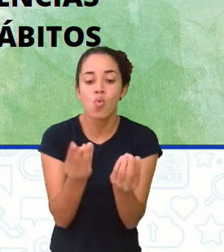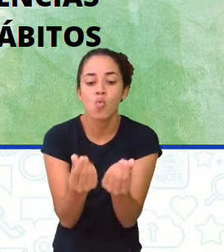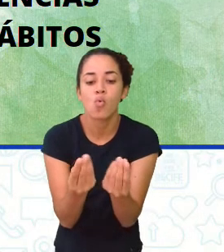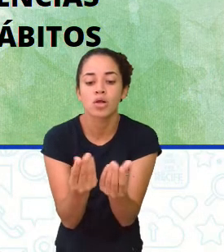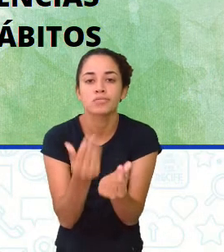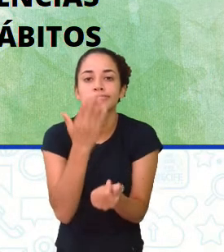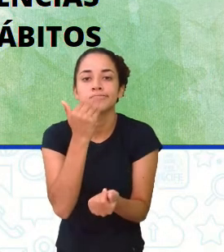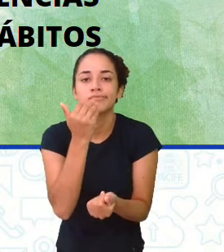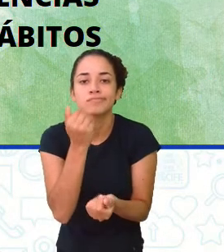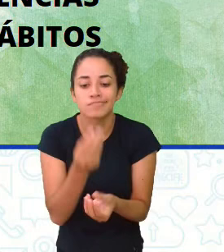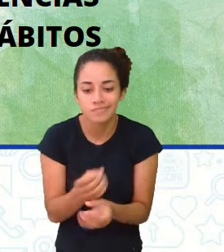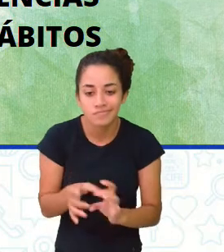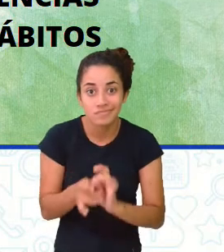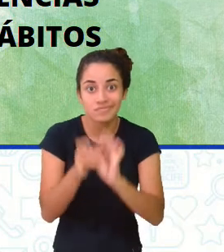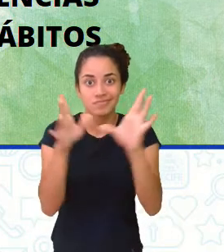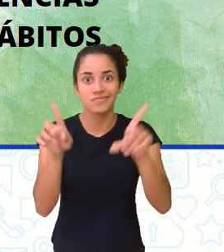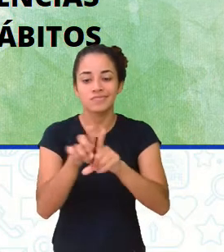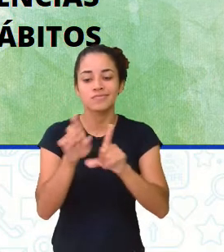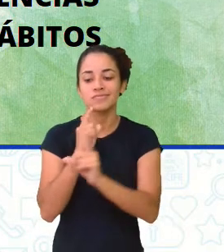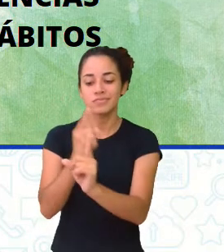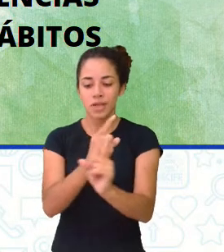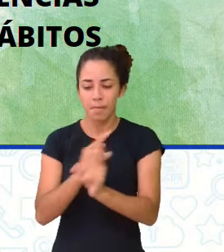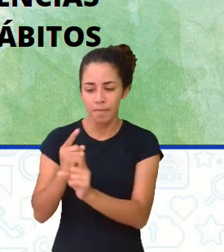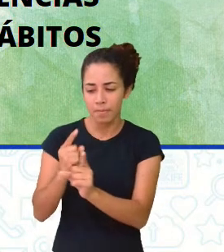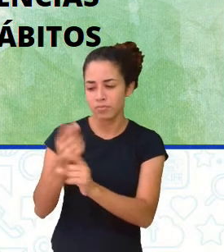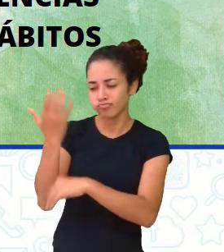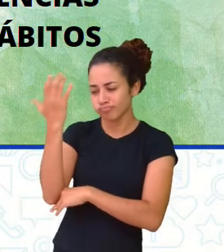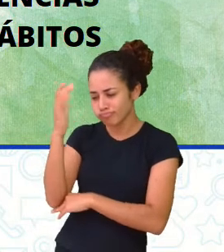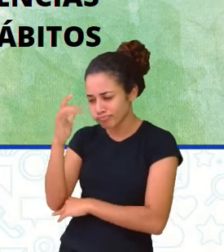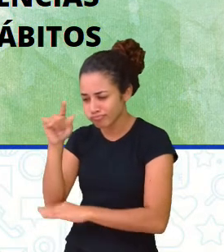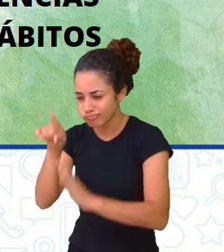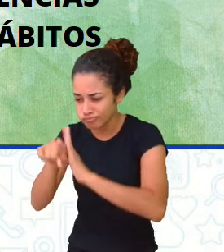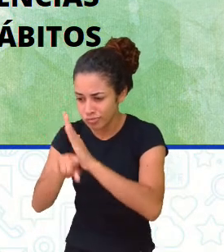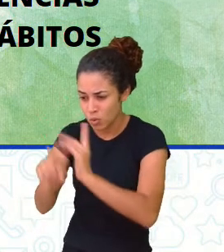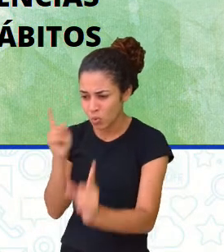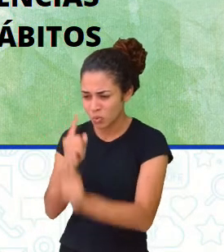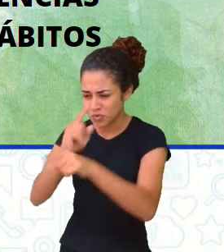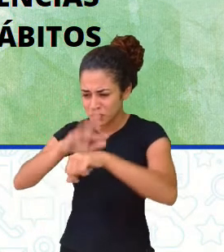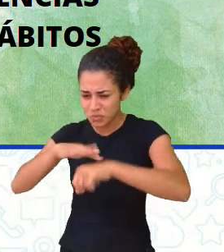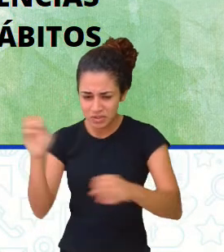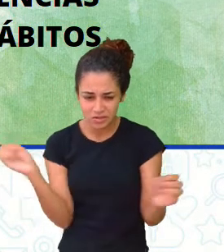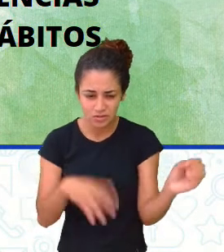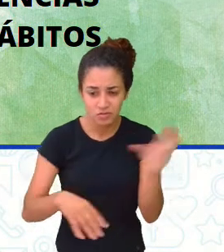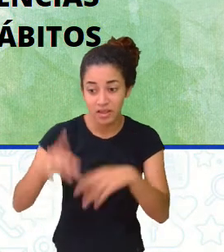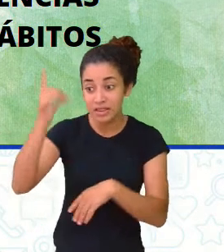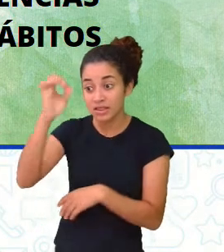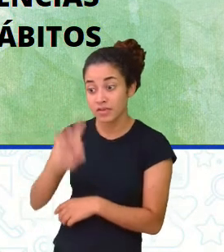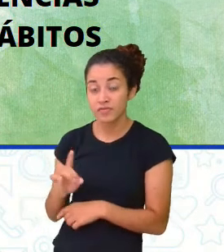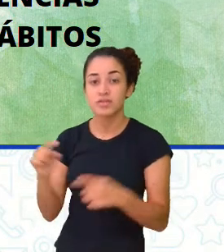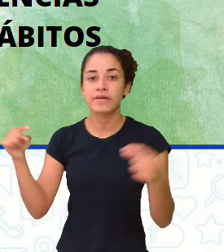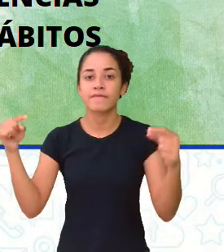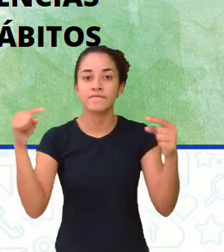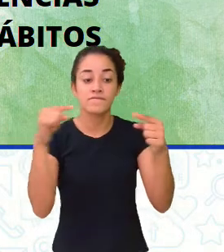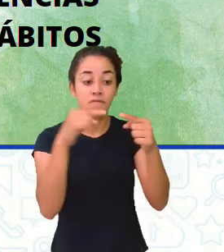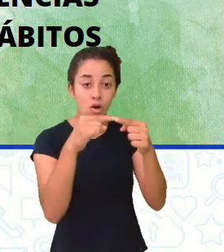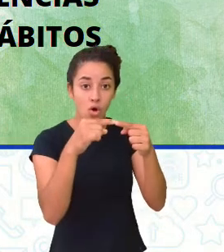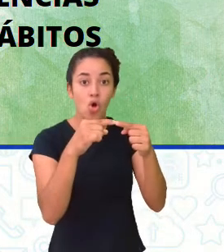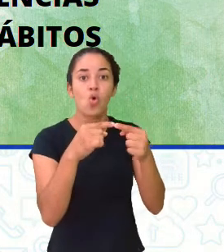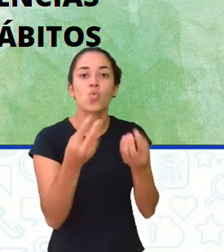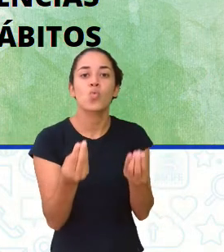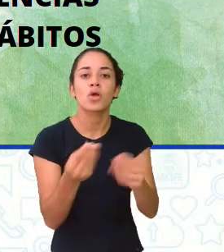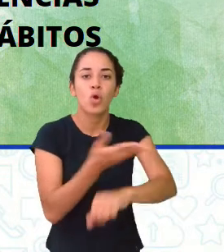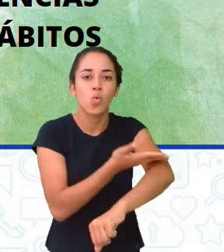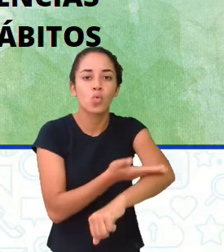disponíveis e nas descobertas científicas sobre novas doenças e deficiências associadas aos maus